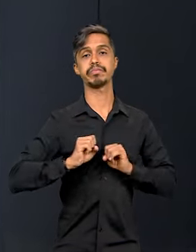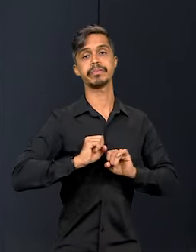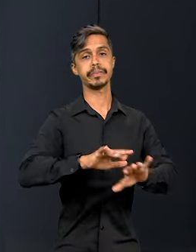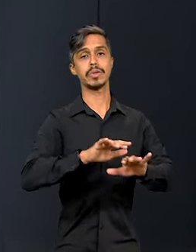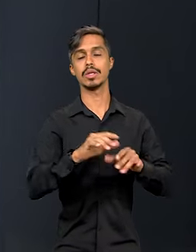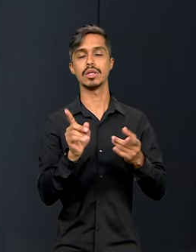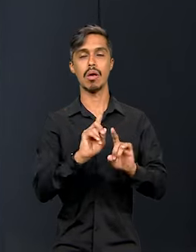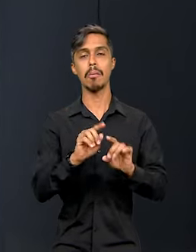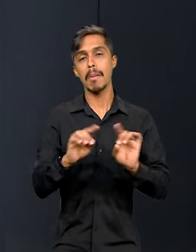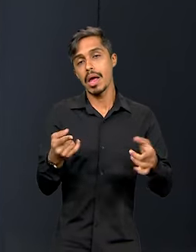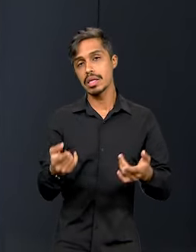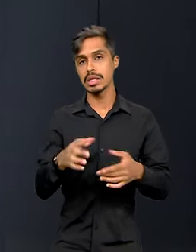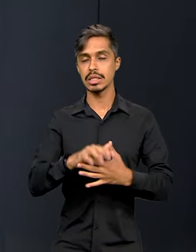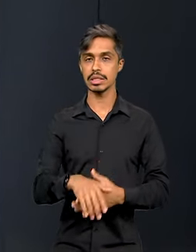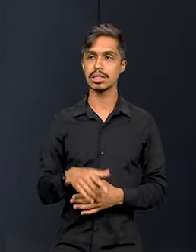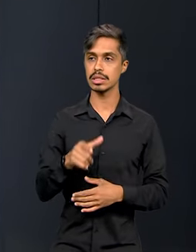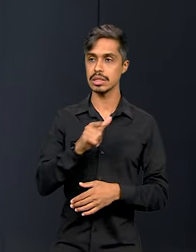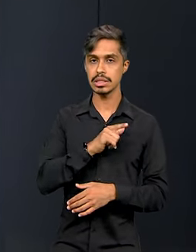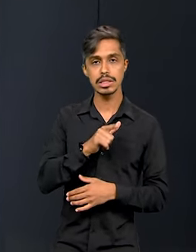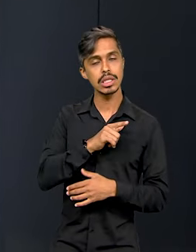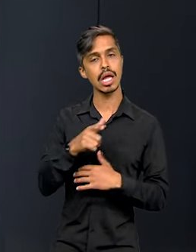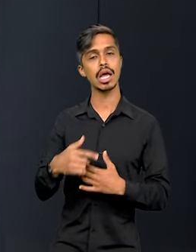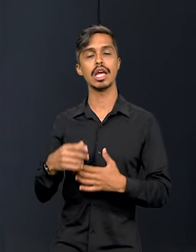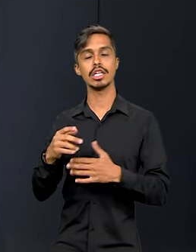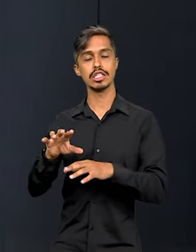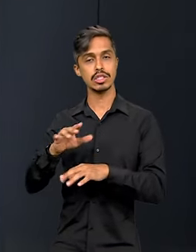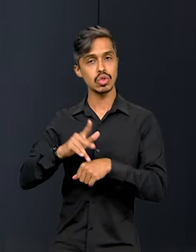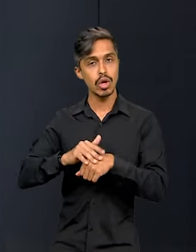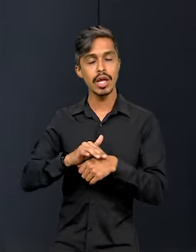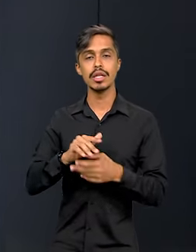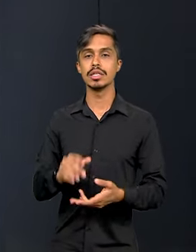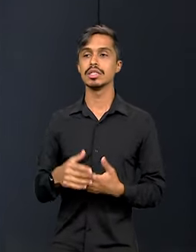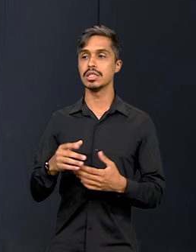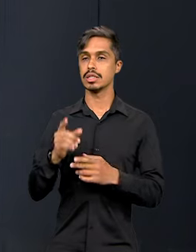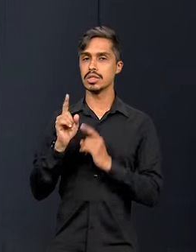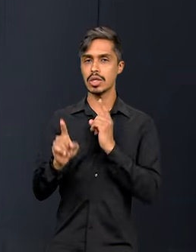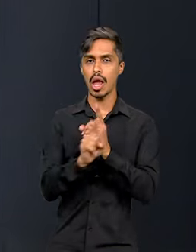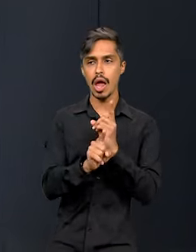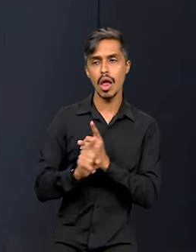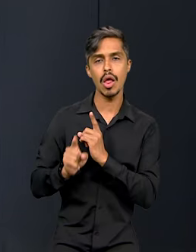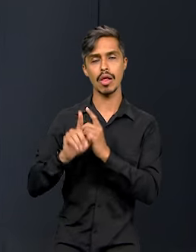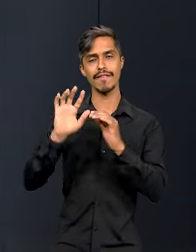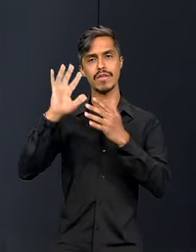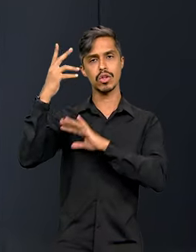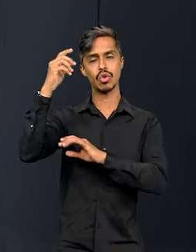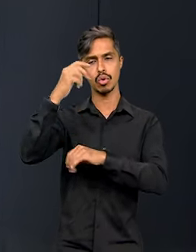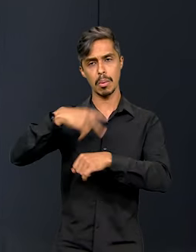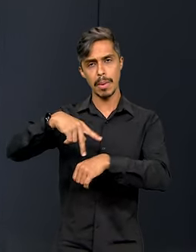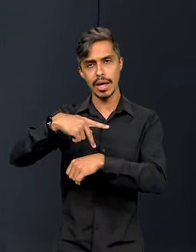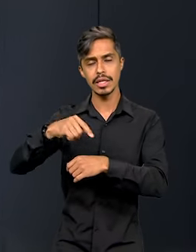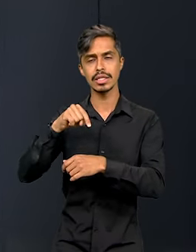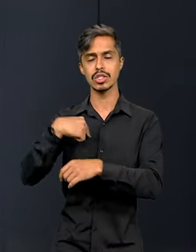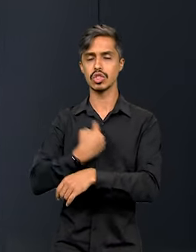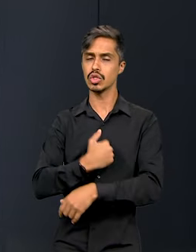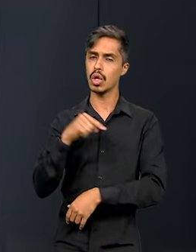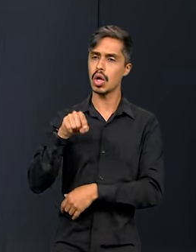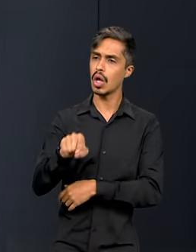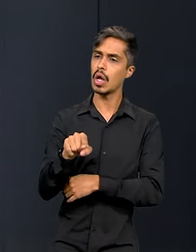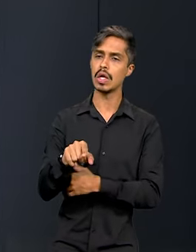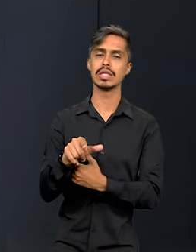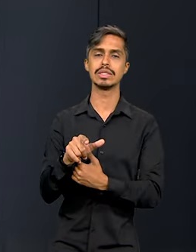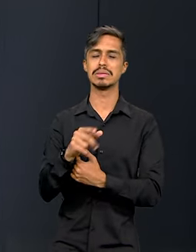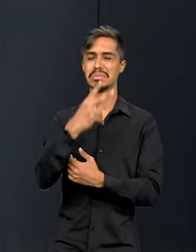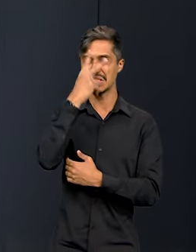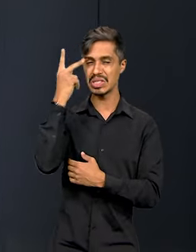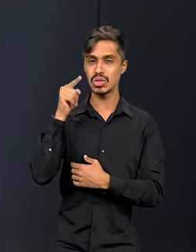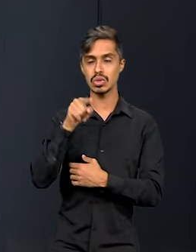alimentação nós temos hoje ao alguns fenômenos identificados no nosso país eh de pessoas que passam a acessar